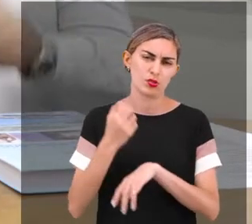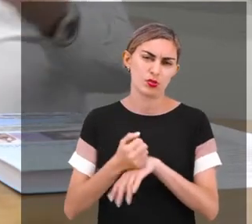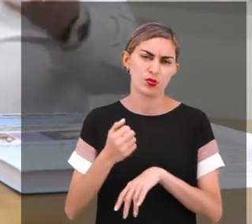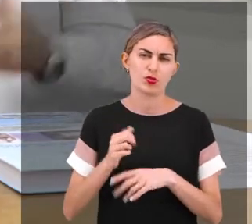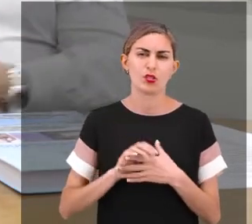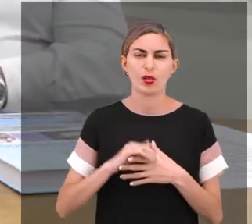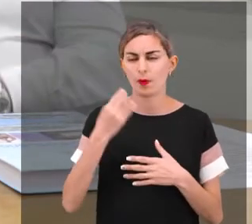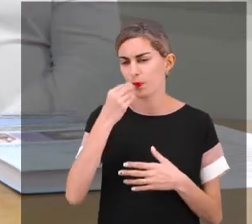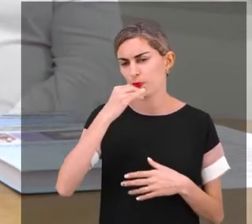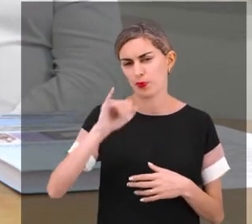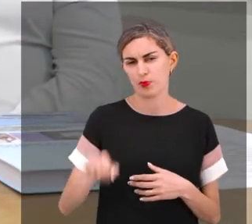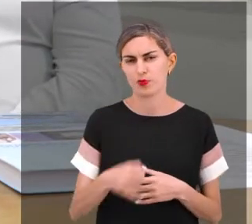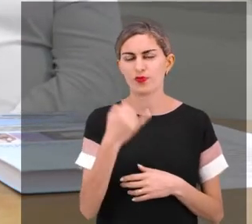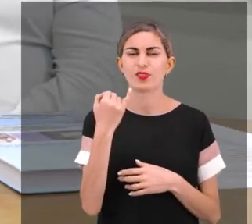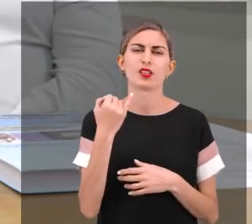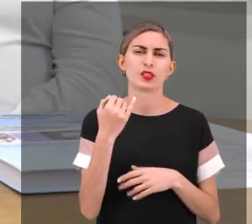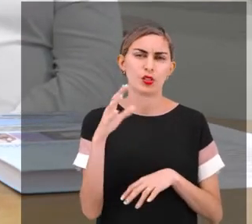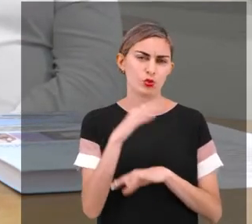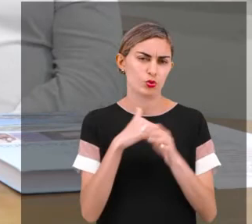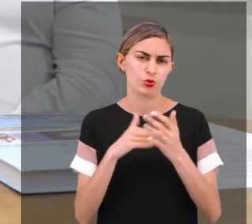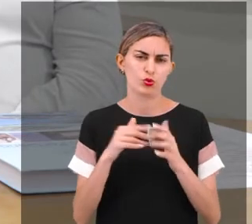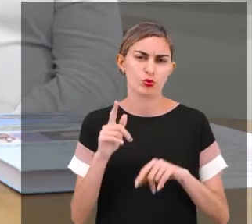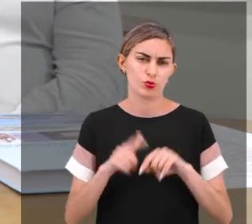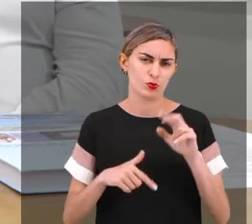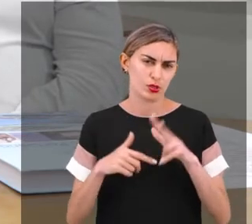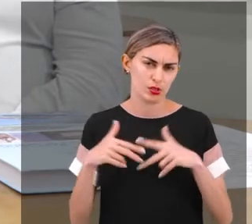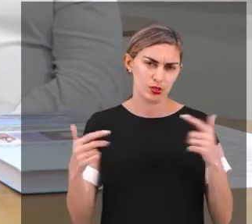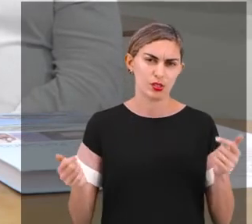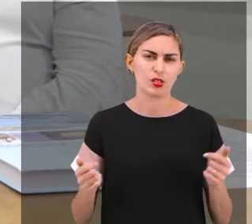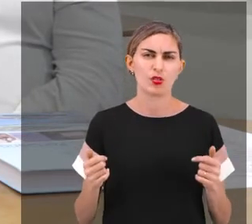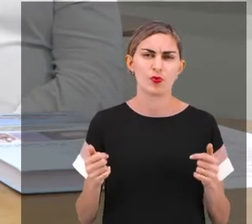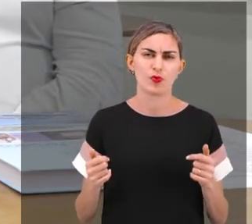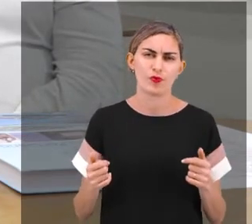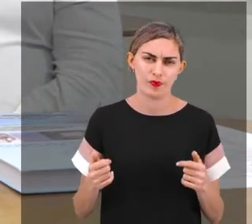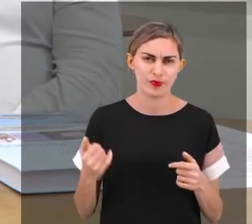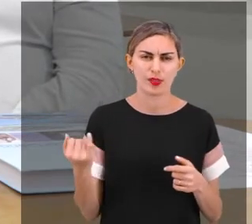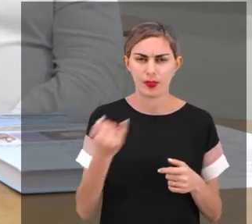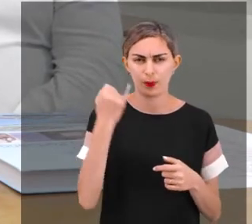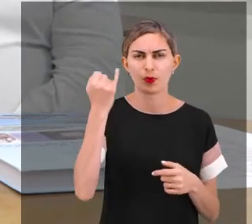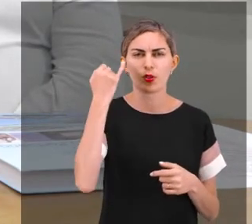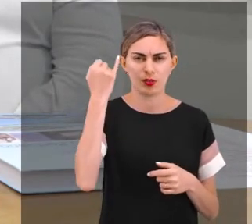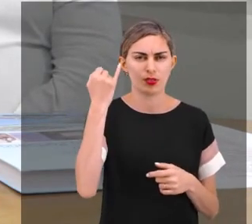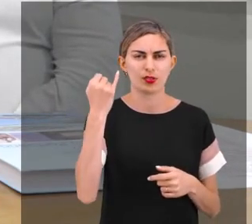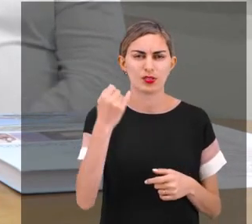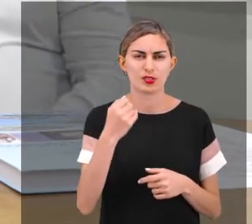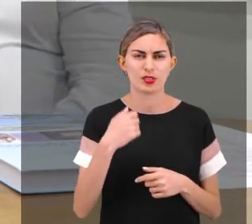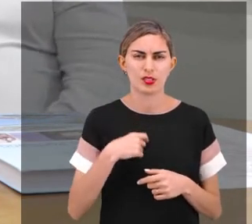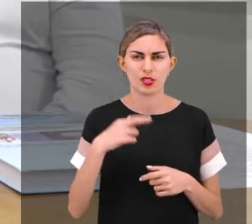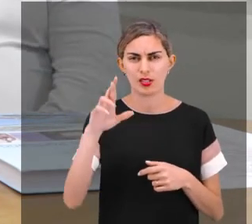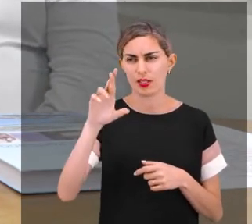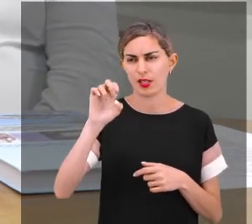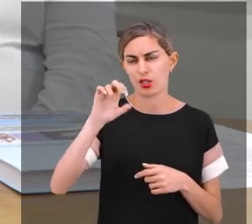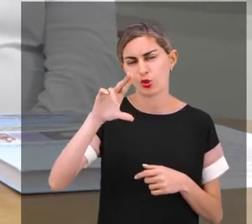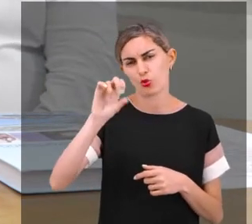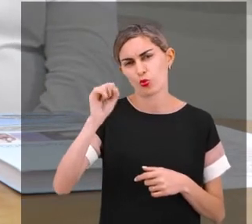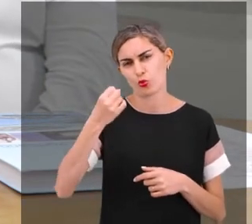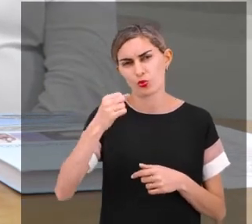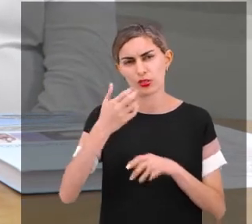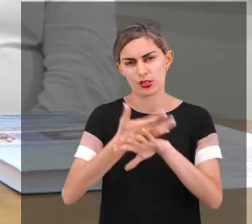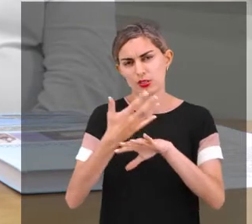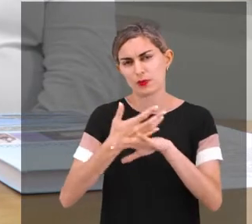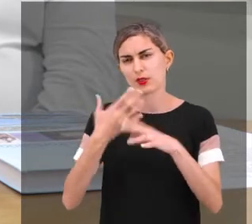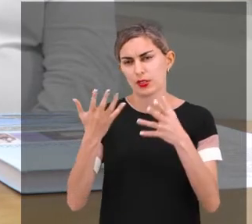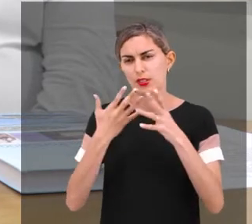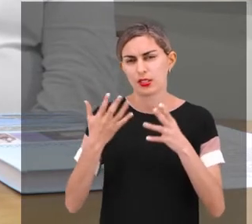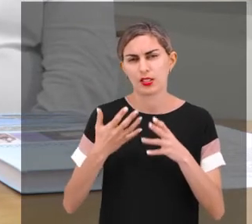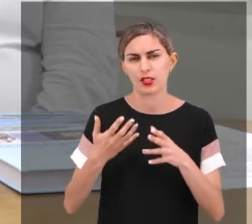download e aproveitarem todo esse material. Eu também passo, Luiz, para os alunos a importância deles utilizarem os recursos que a disciplina